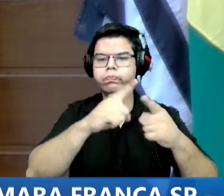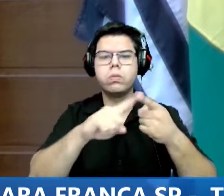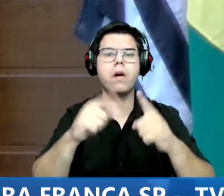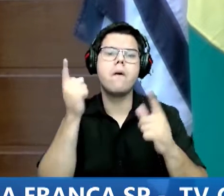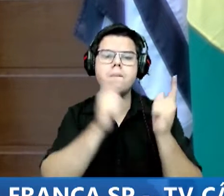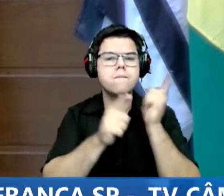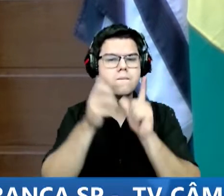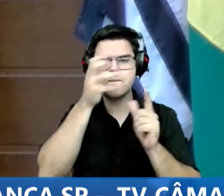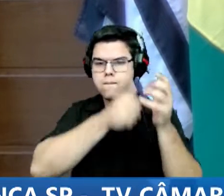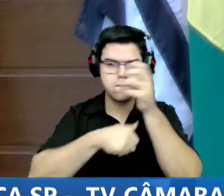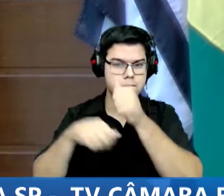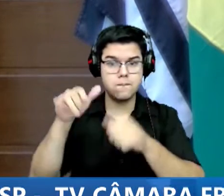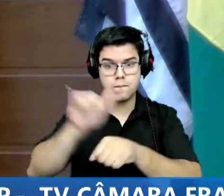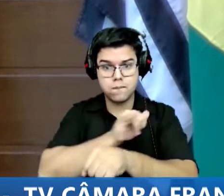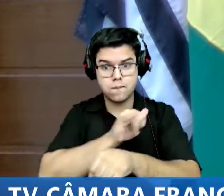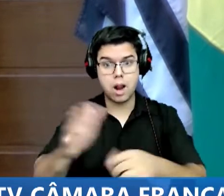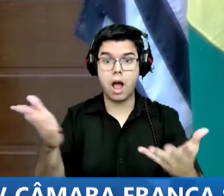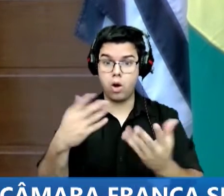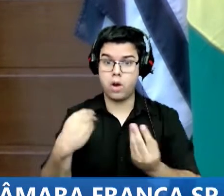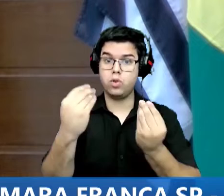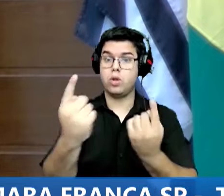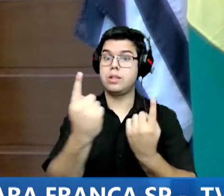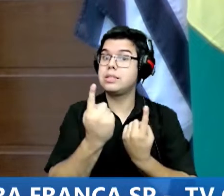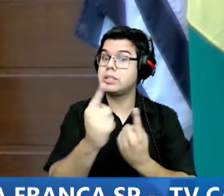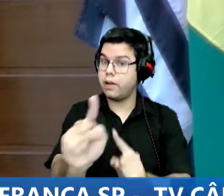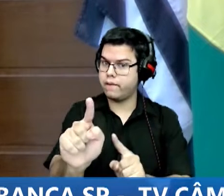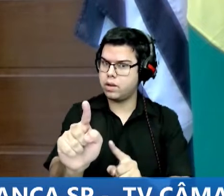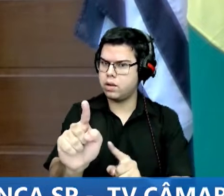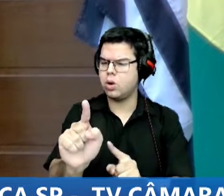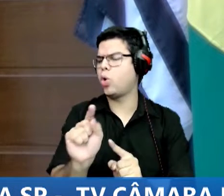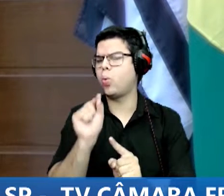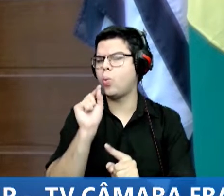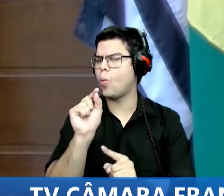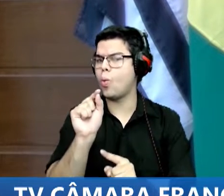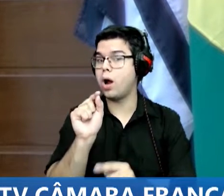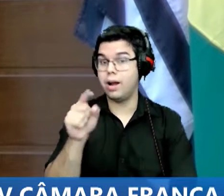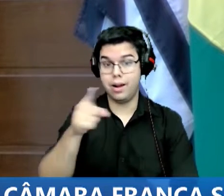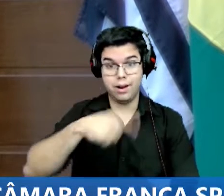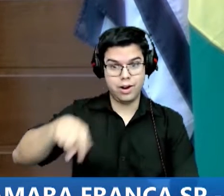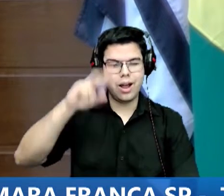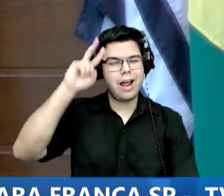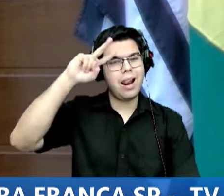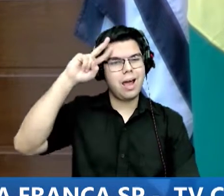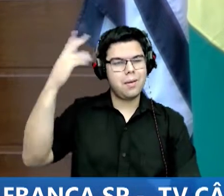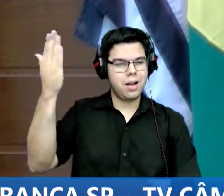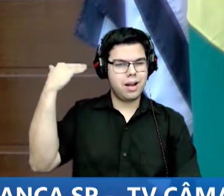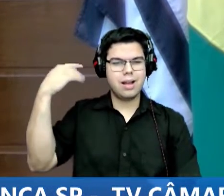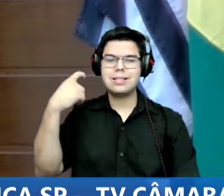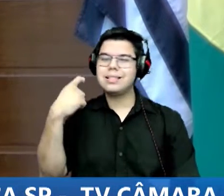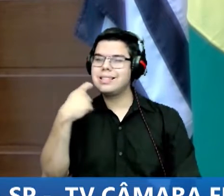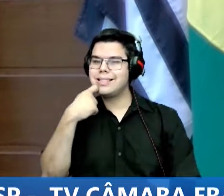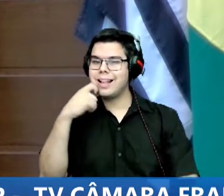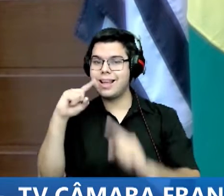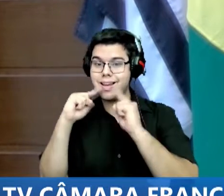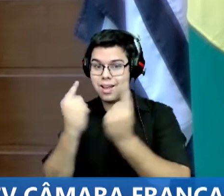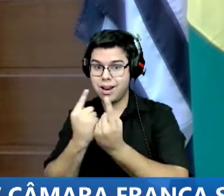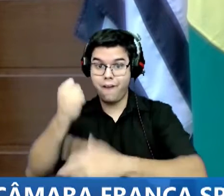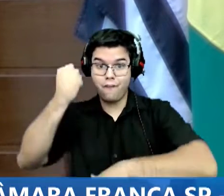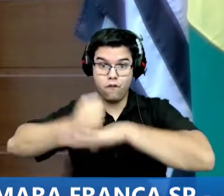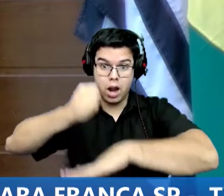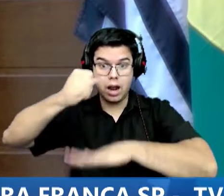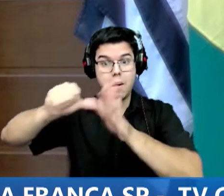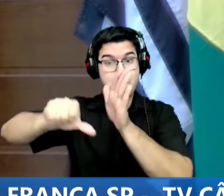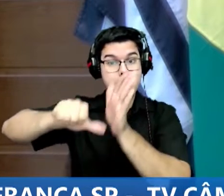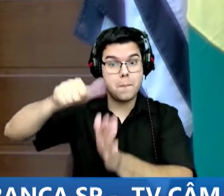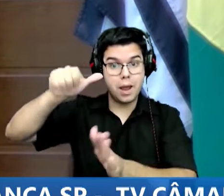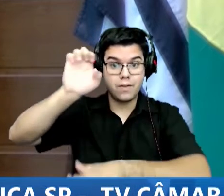desafio, porque, rememorando a nossa reunião de sexta-feira, Franca foi a primeira cidade do estado de São Paulo a ter